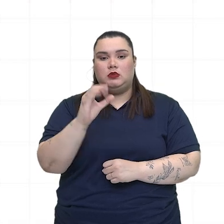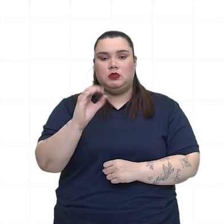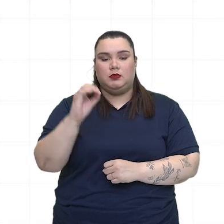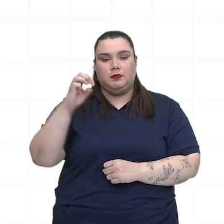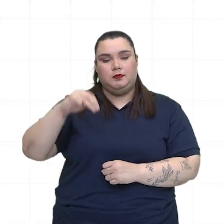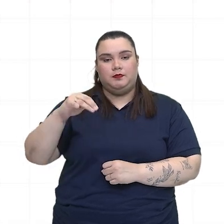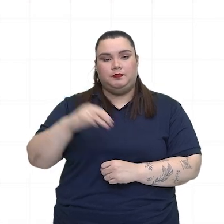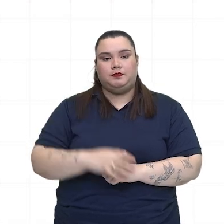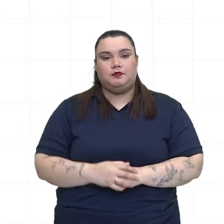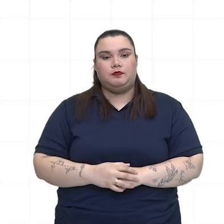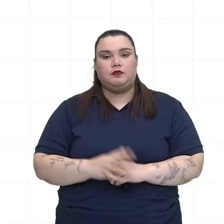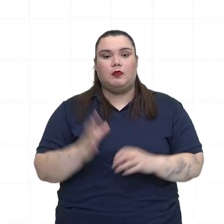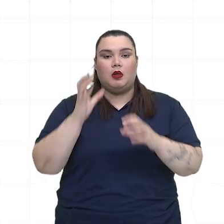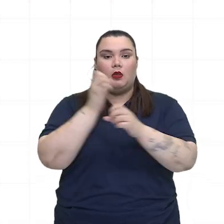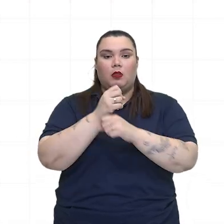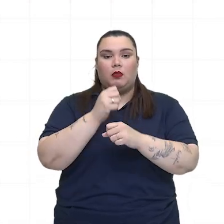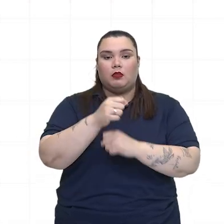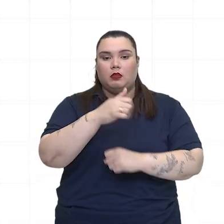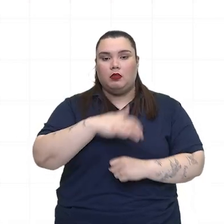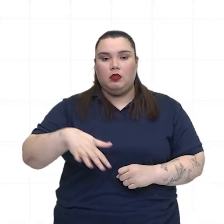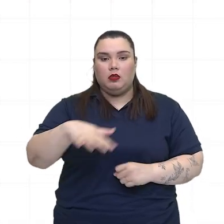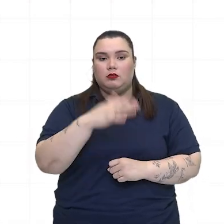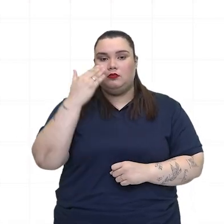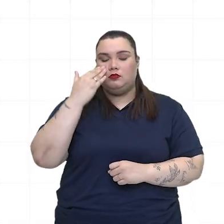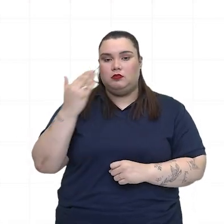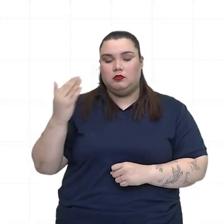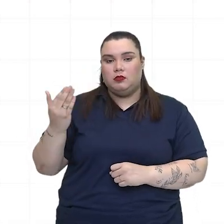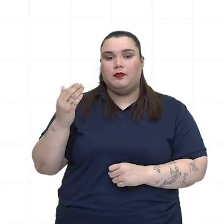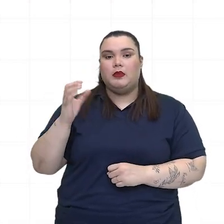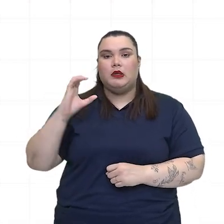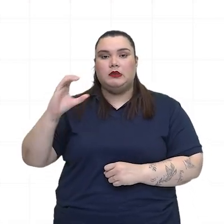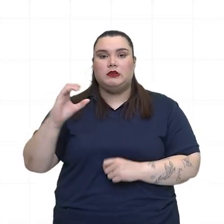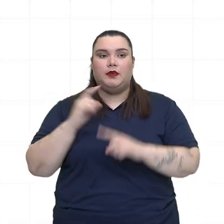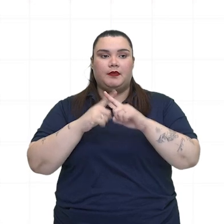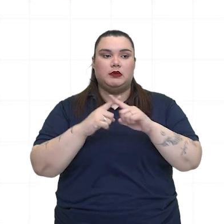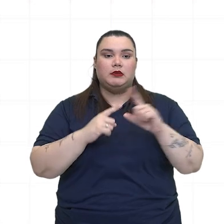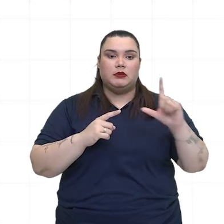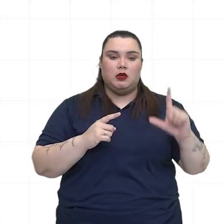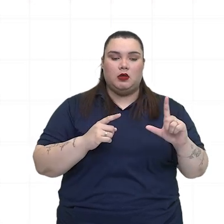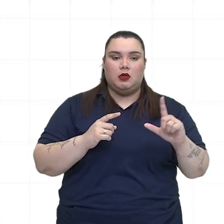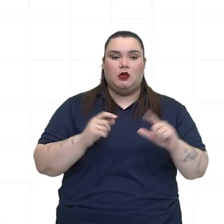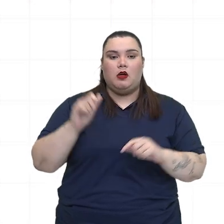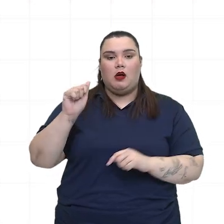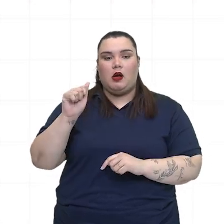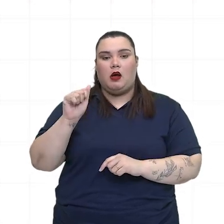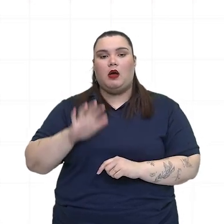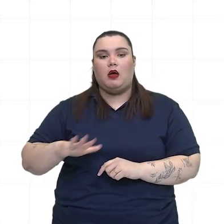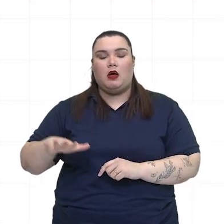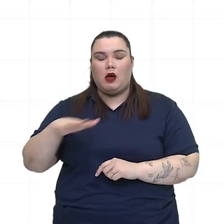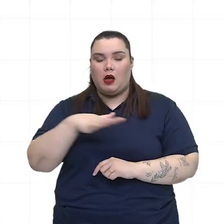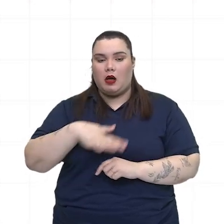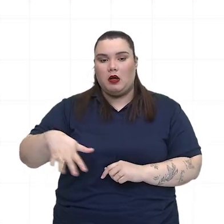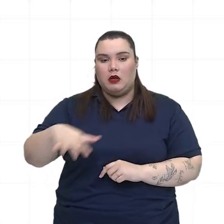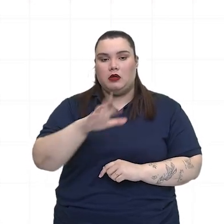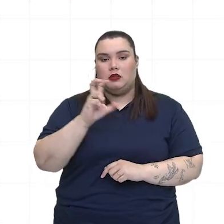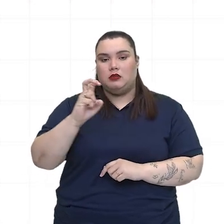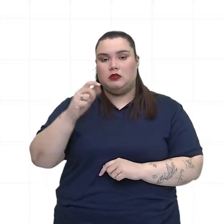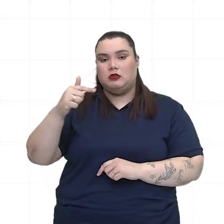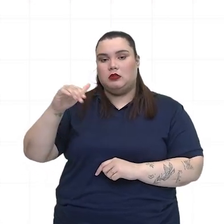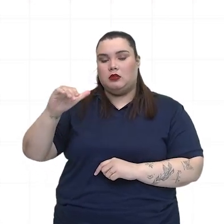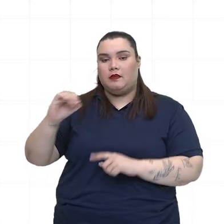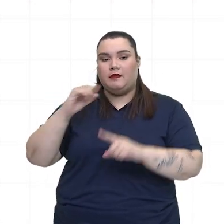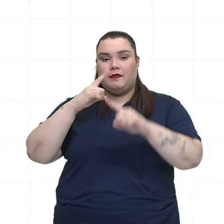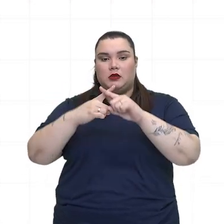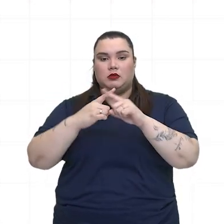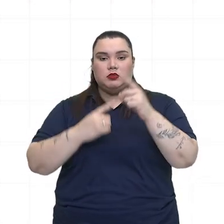metros. Agora, para calcular a área, vamos pegar o comprimento e multiplicar pela largura. A área vai ser igual a 570